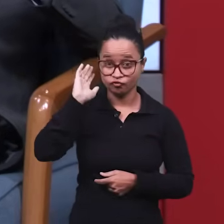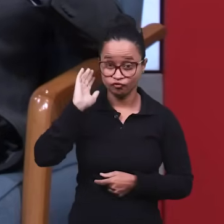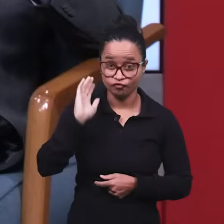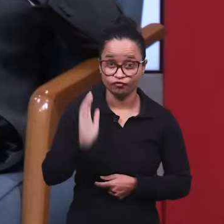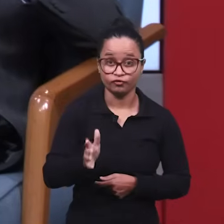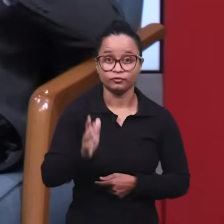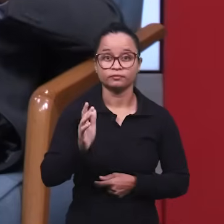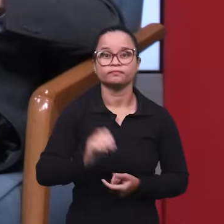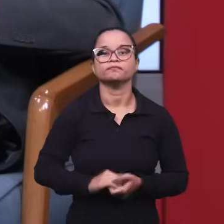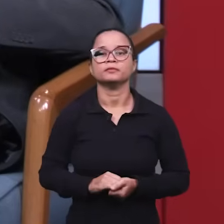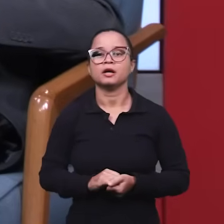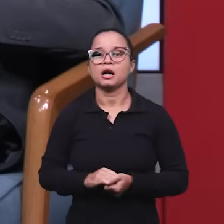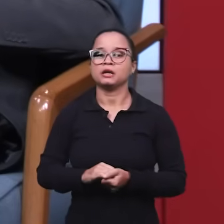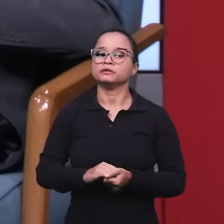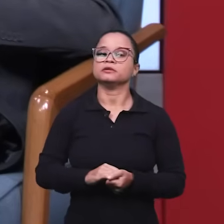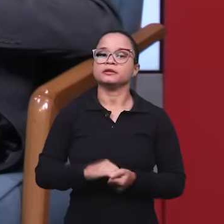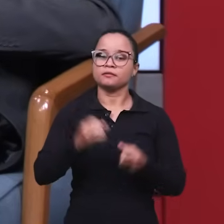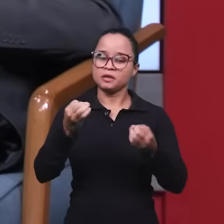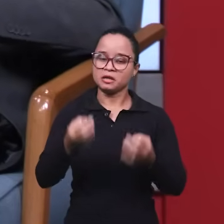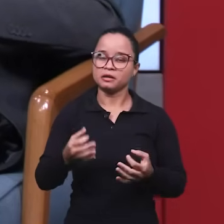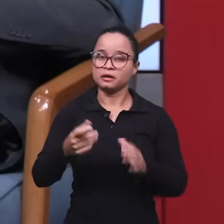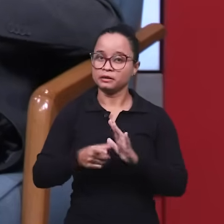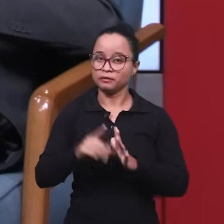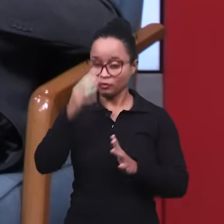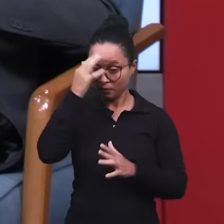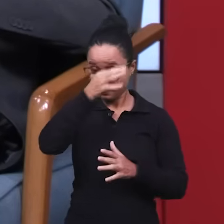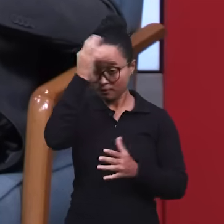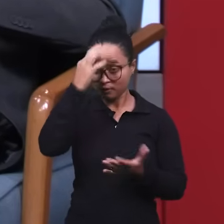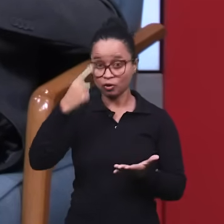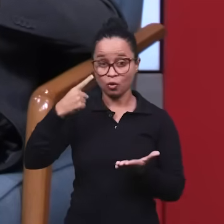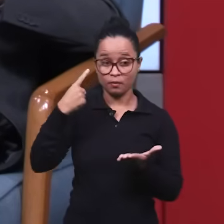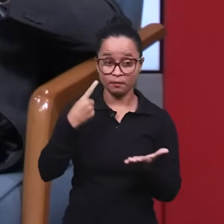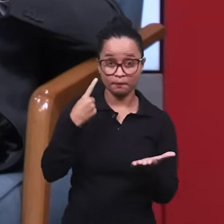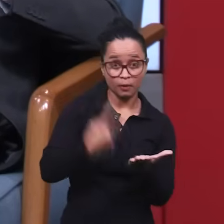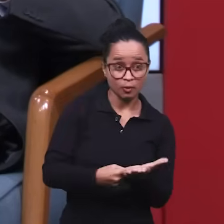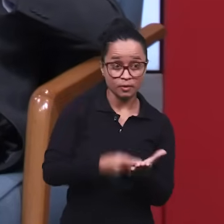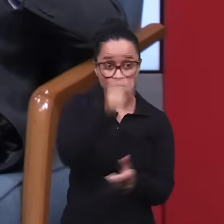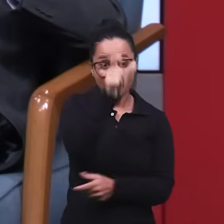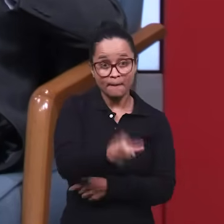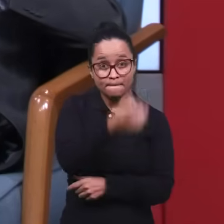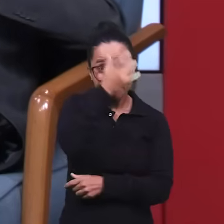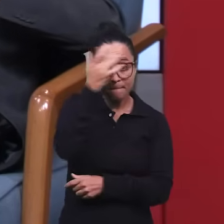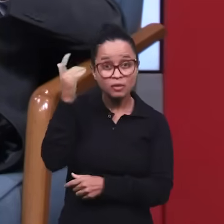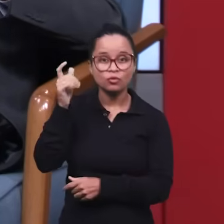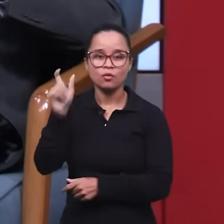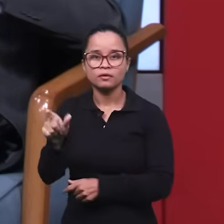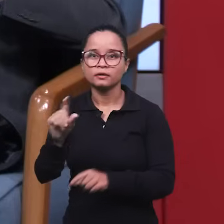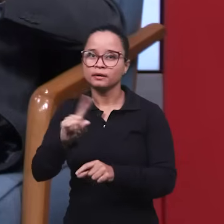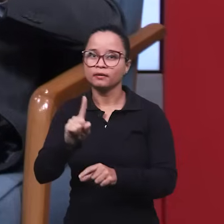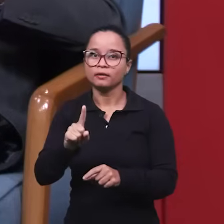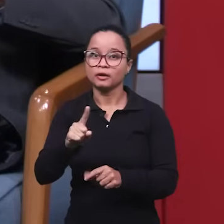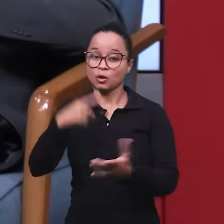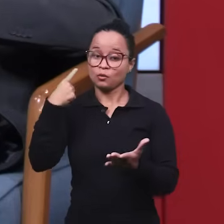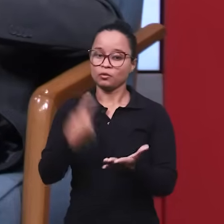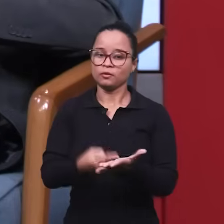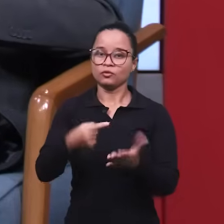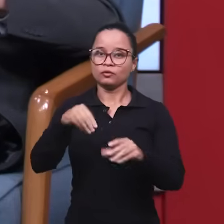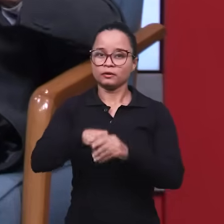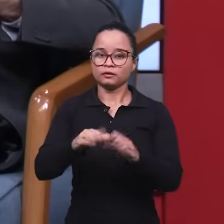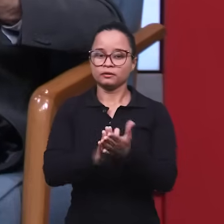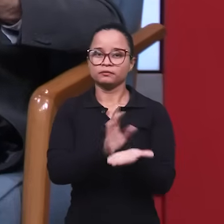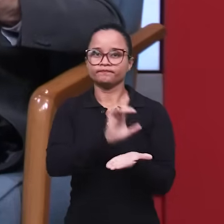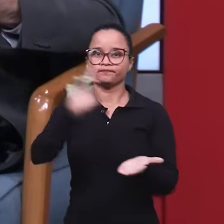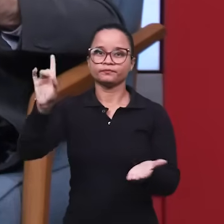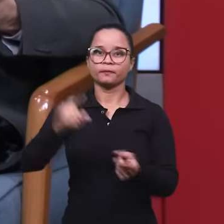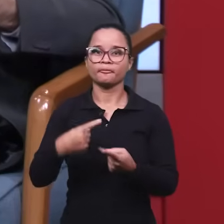disse isso outras vezes, o Espírito Santo não tem compromisso com A, B ou com nenhuma pessoa, tem compromisso com aquilo que está na palavra,